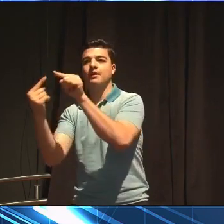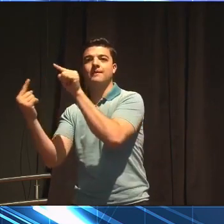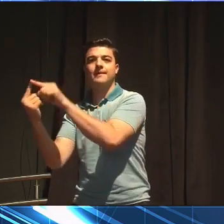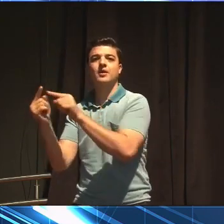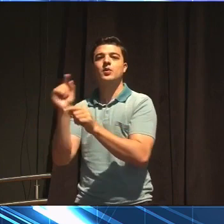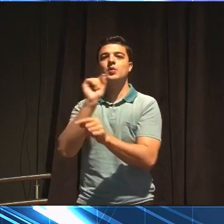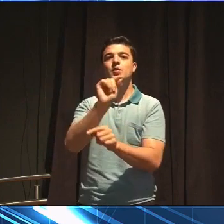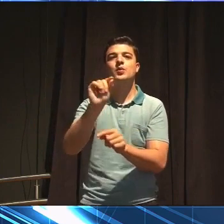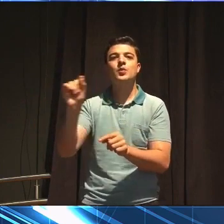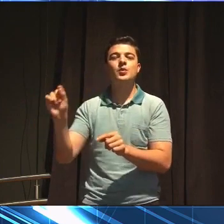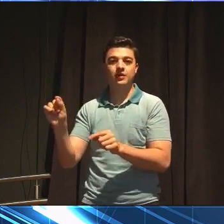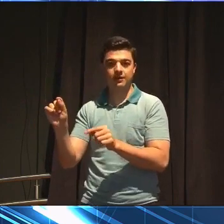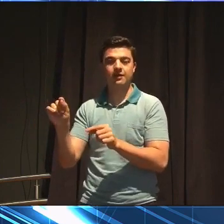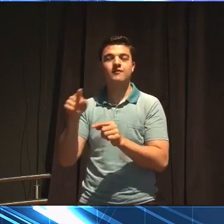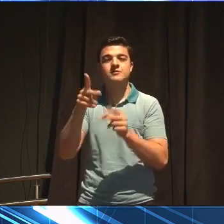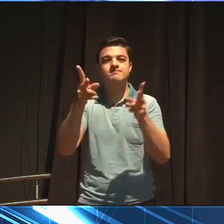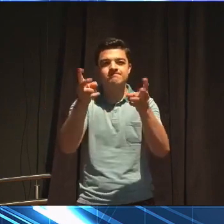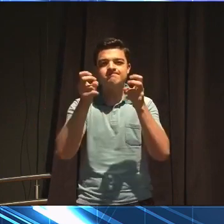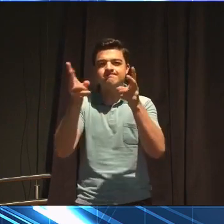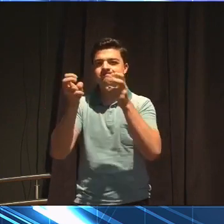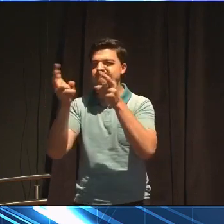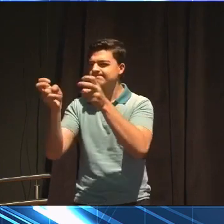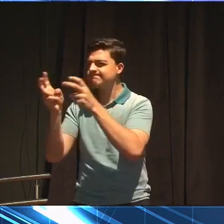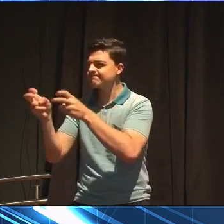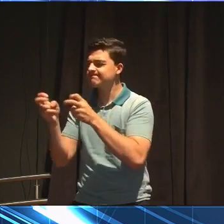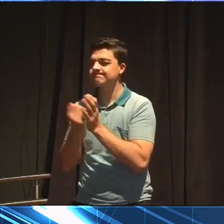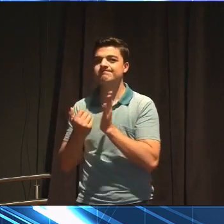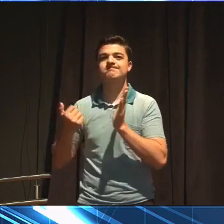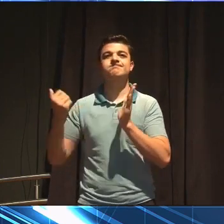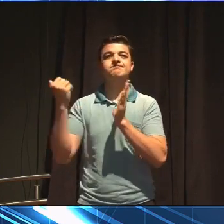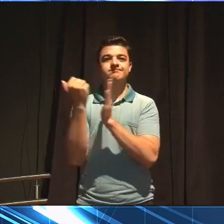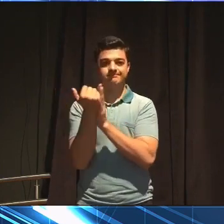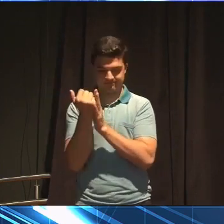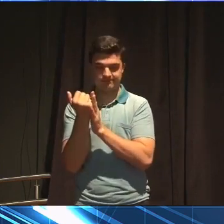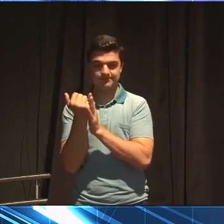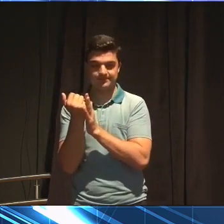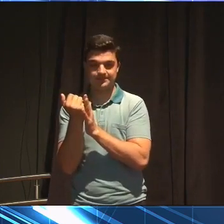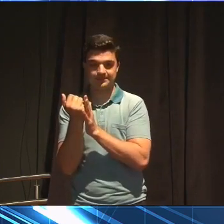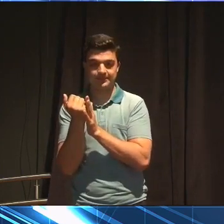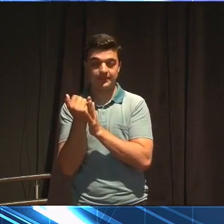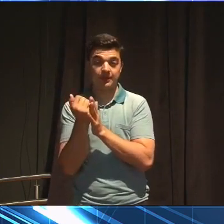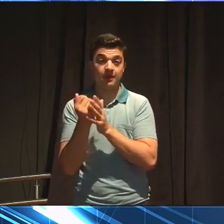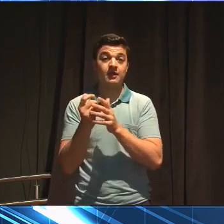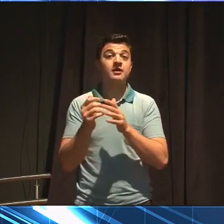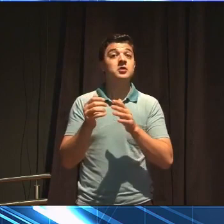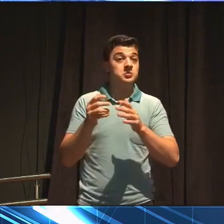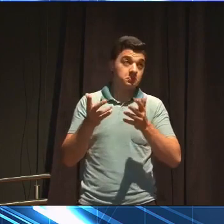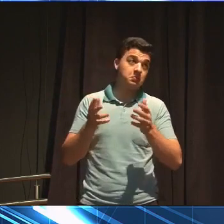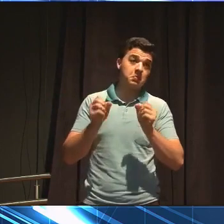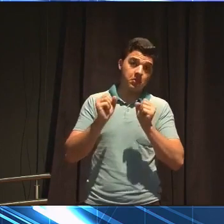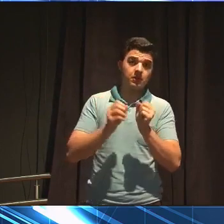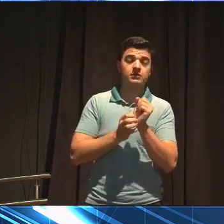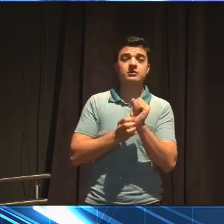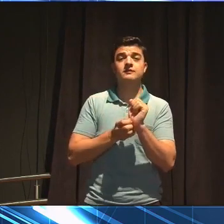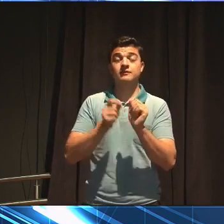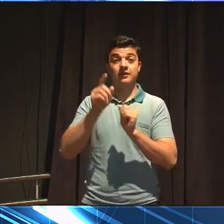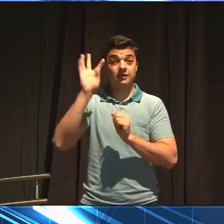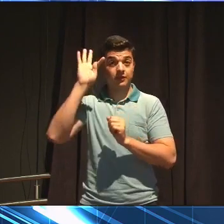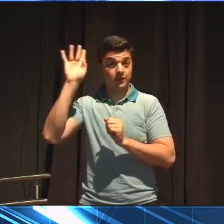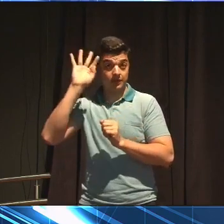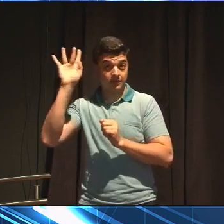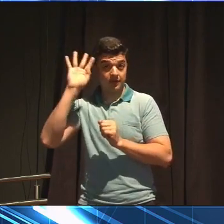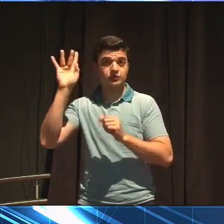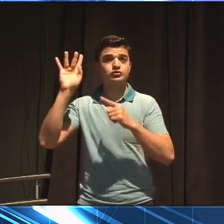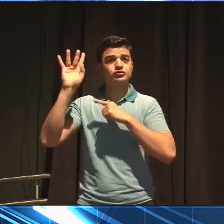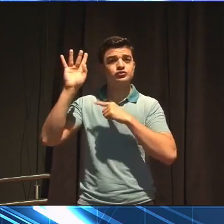produto. Então, por isso que mesmo que a gente tenha muitas teorias já que falam sobre as facilidades de